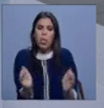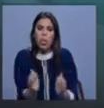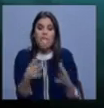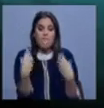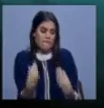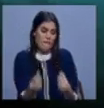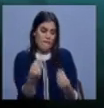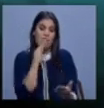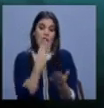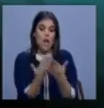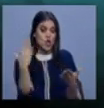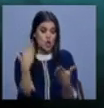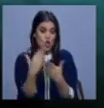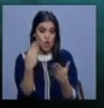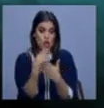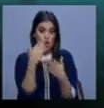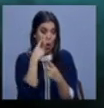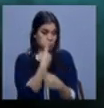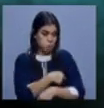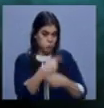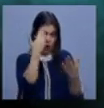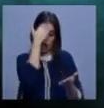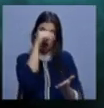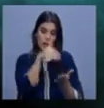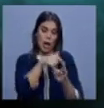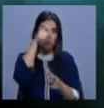estudo que foi agora revelado, os astrónomos encontraram